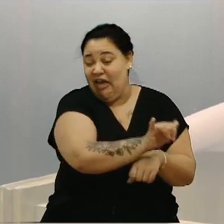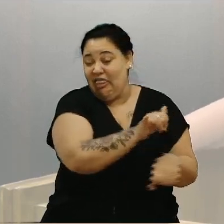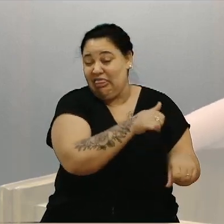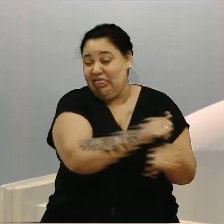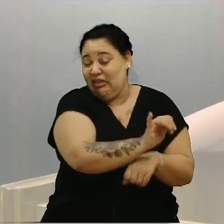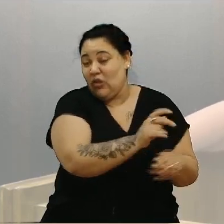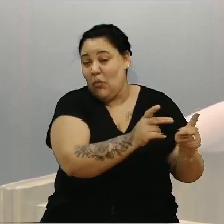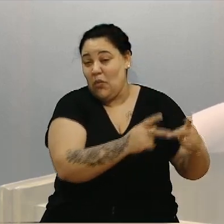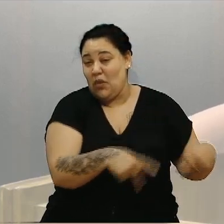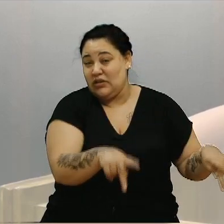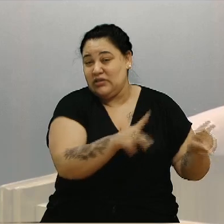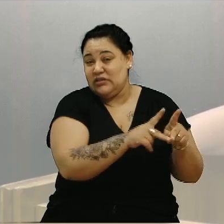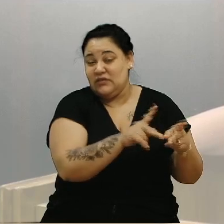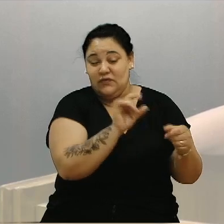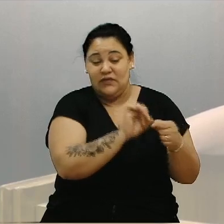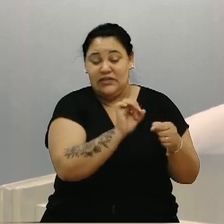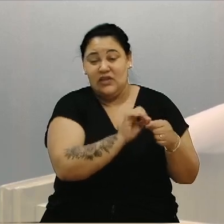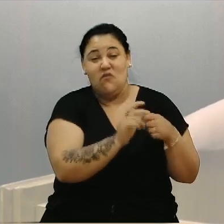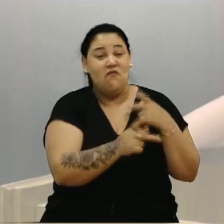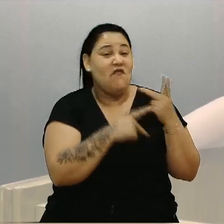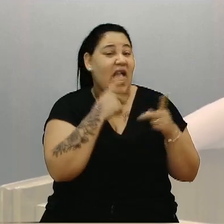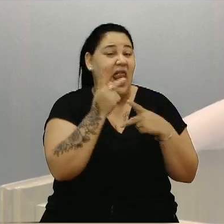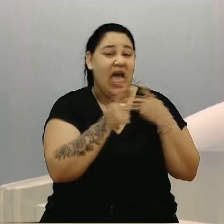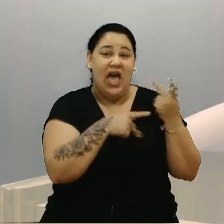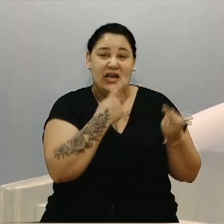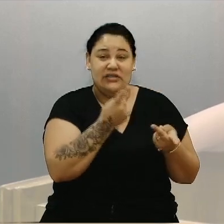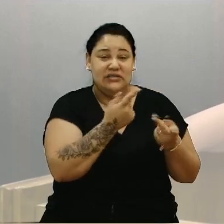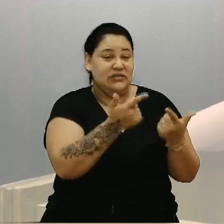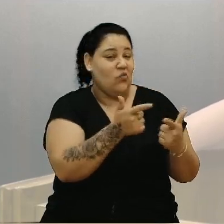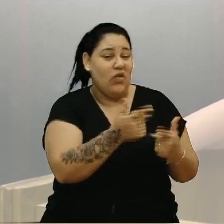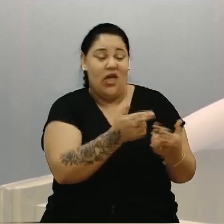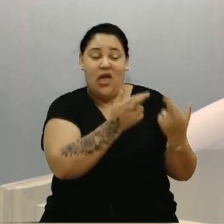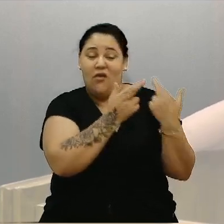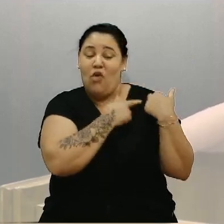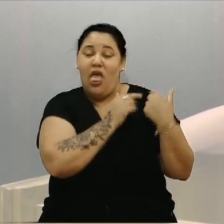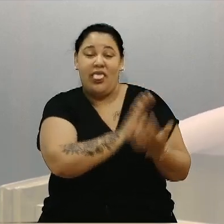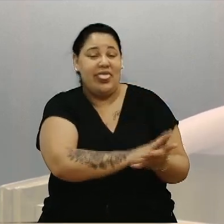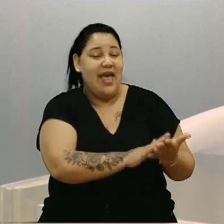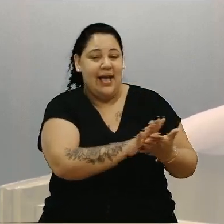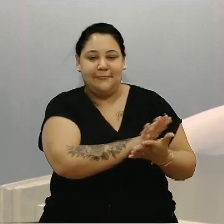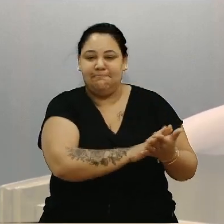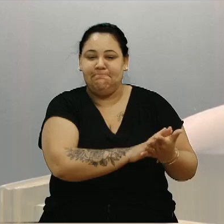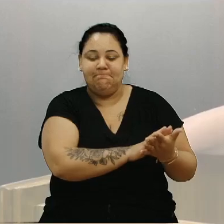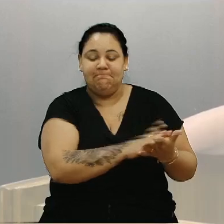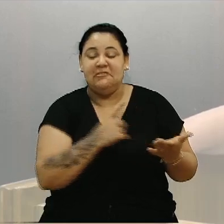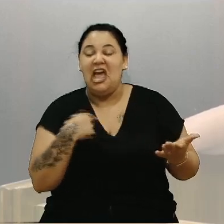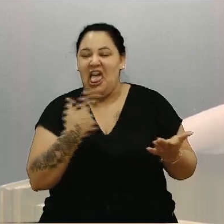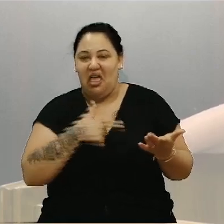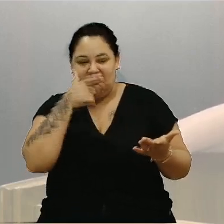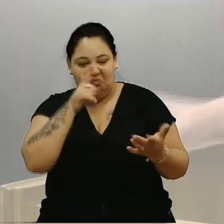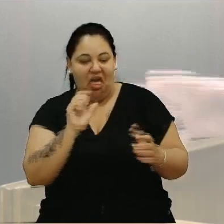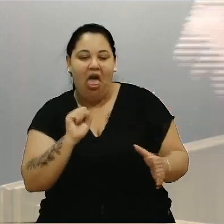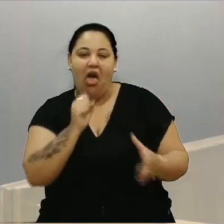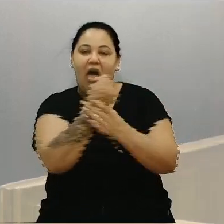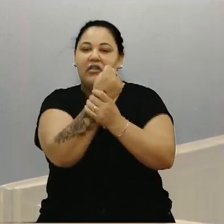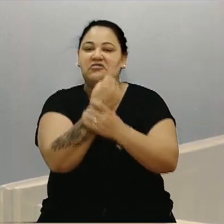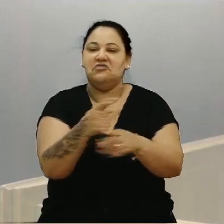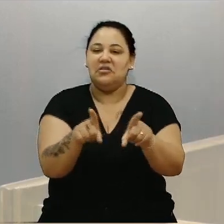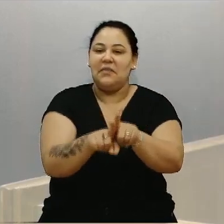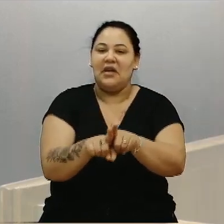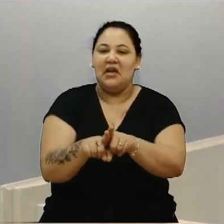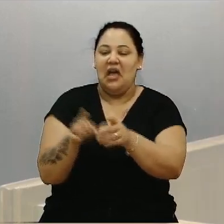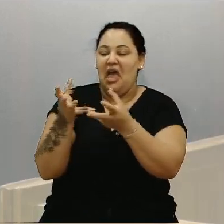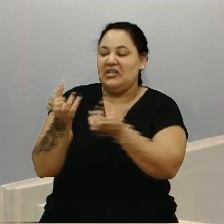pessoas, que é fazendo declarações sem responsabilidade nenhuma, que a gente vai conseguir garantir que a gente